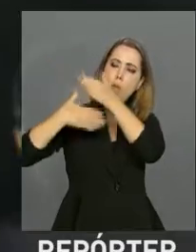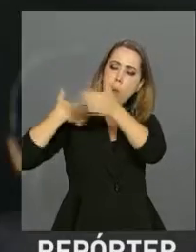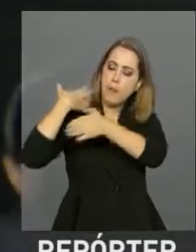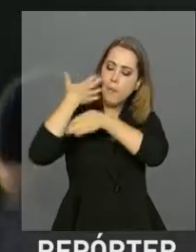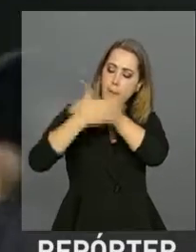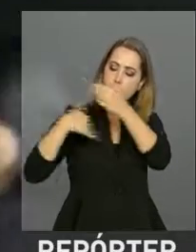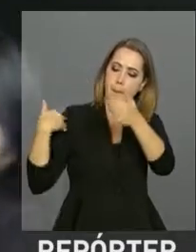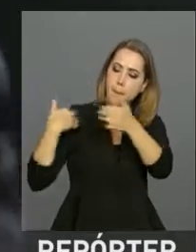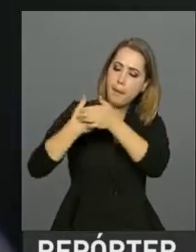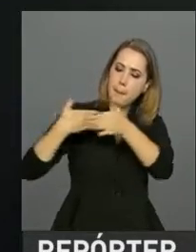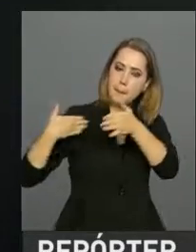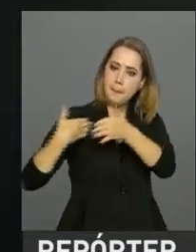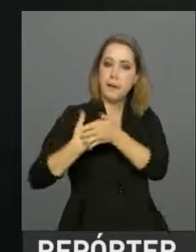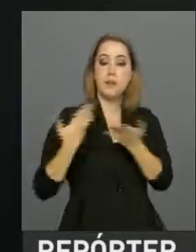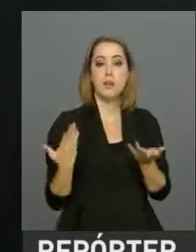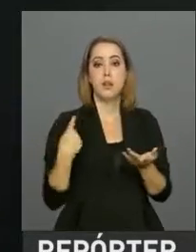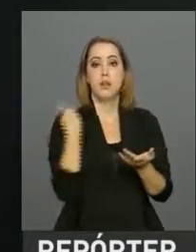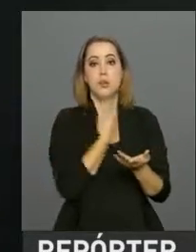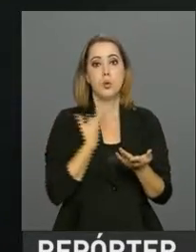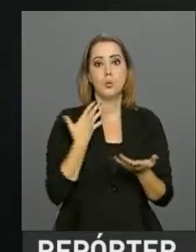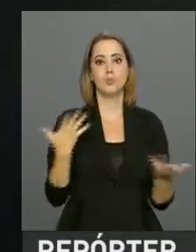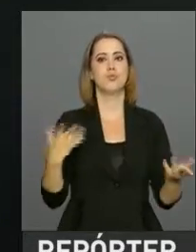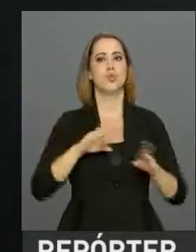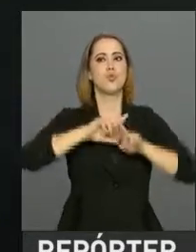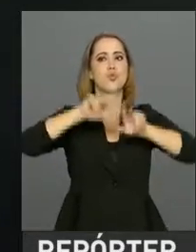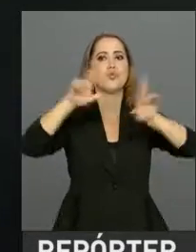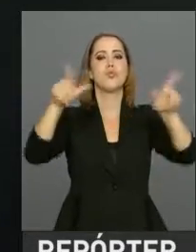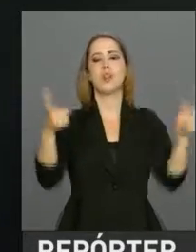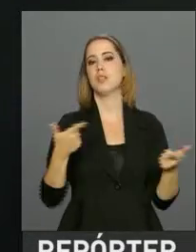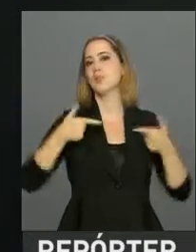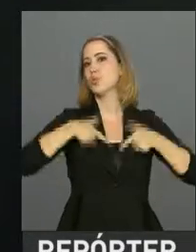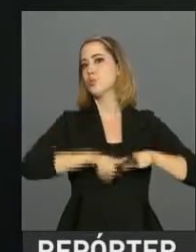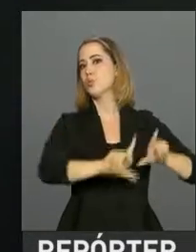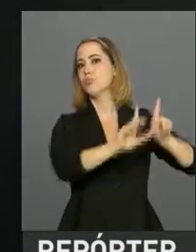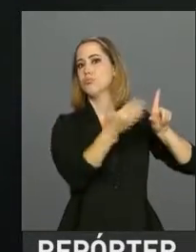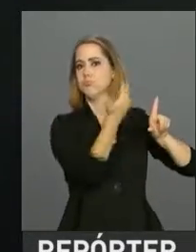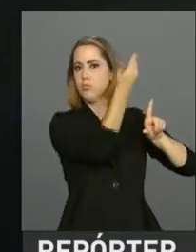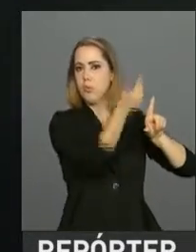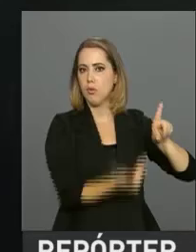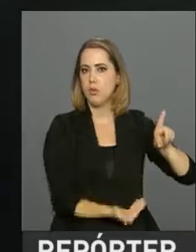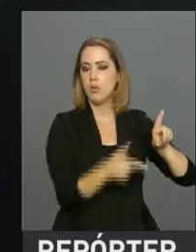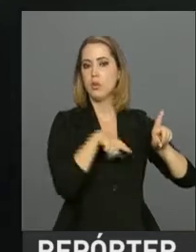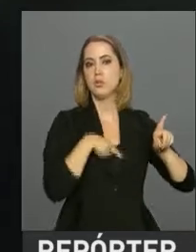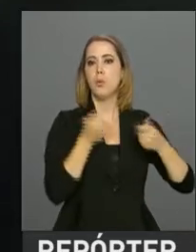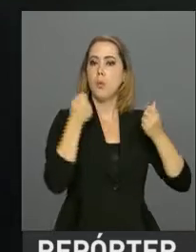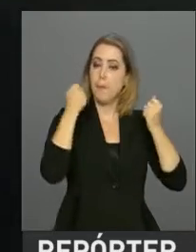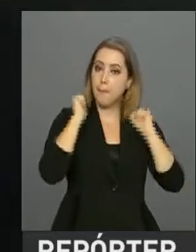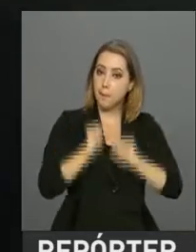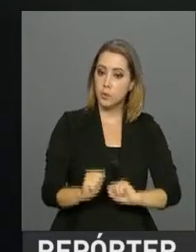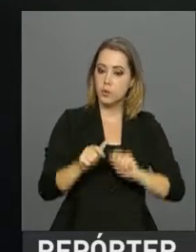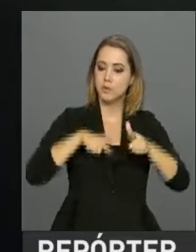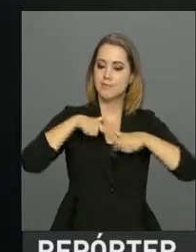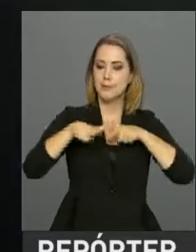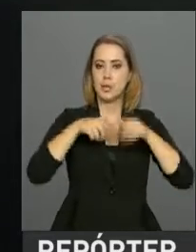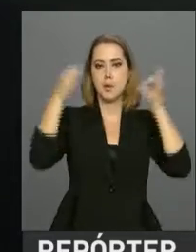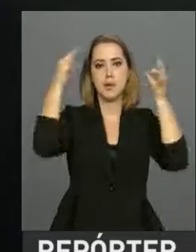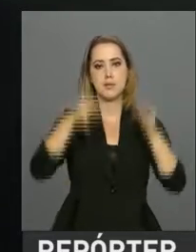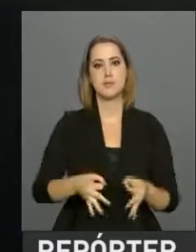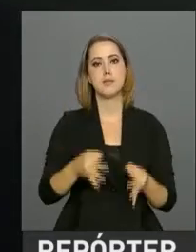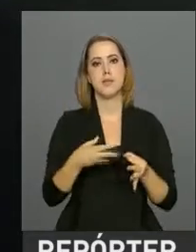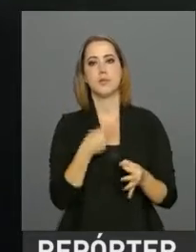década, conquistamos os diversos diplomas legais, colocar na prática, colocar para